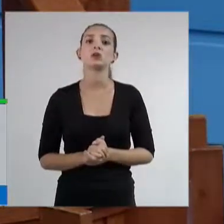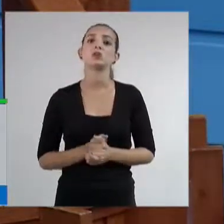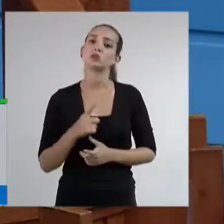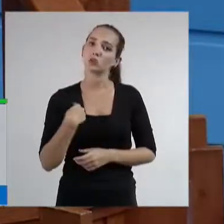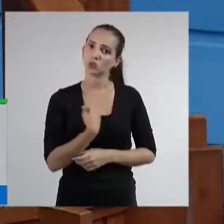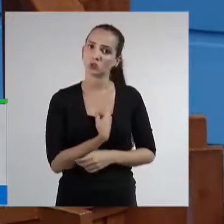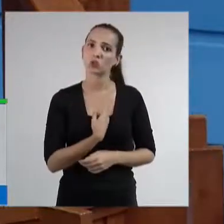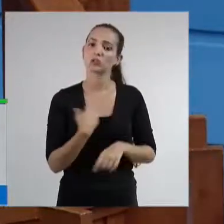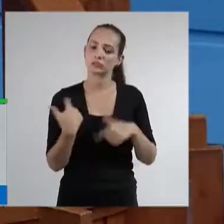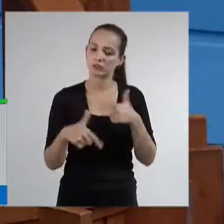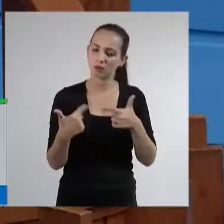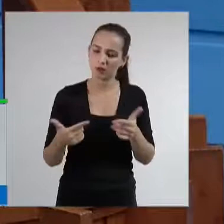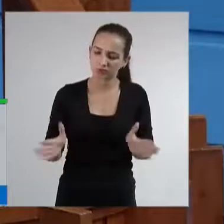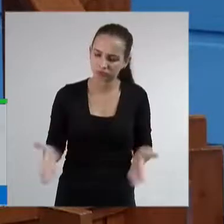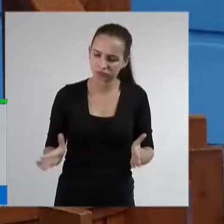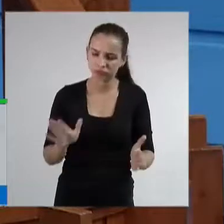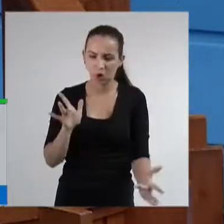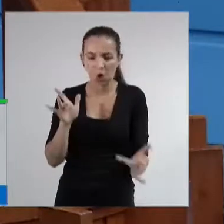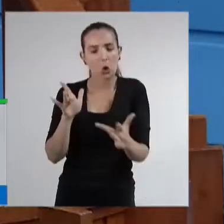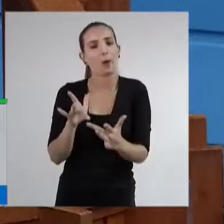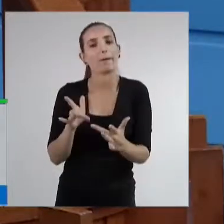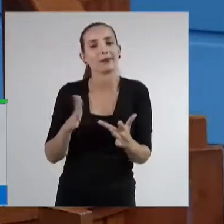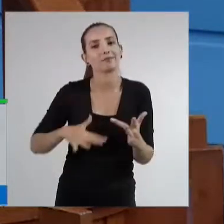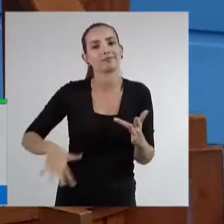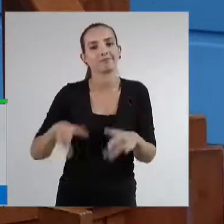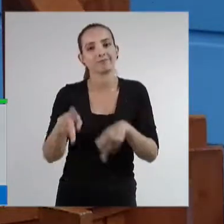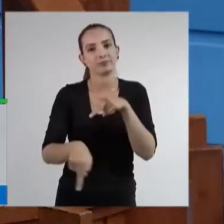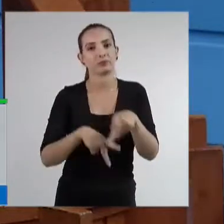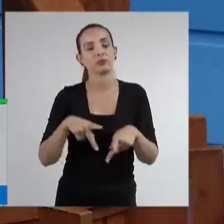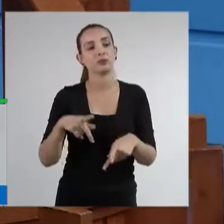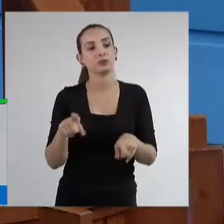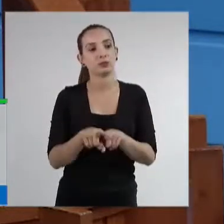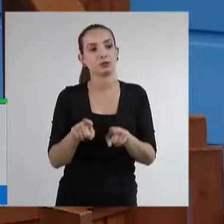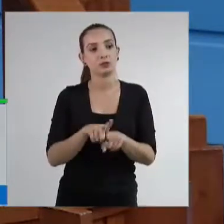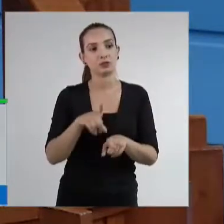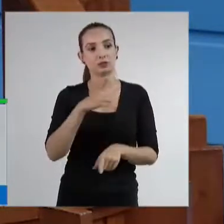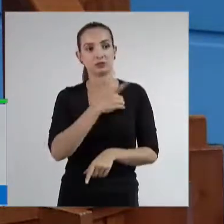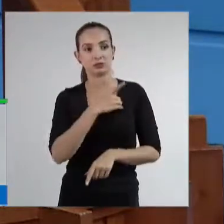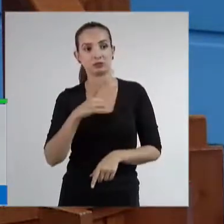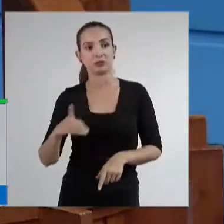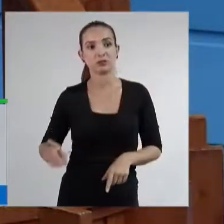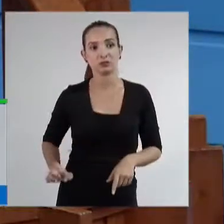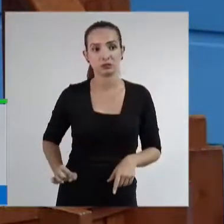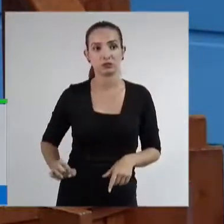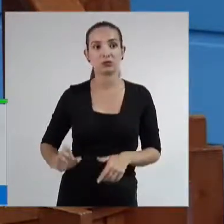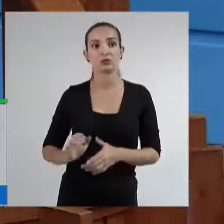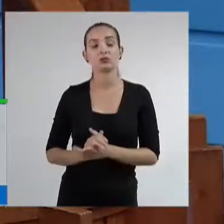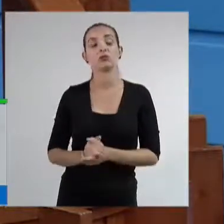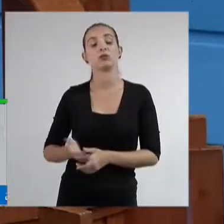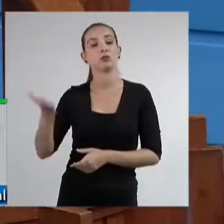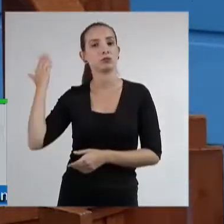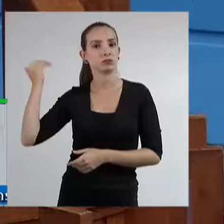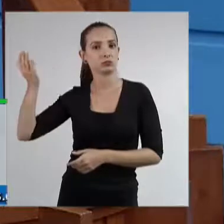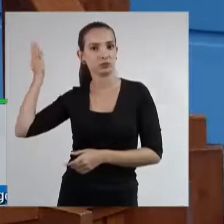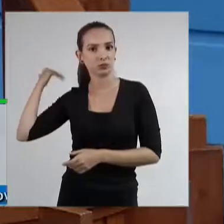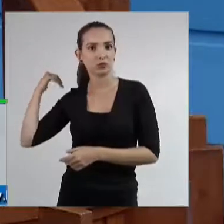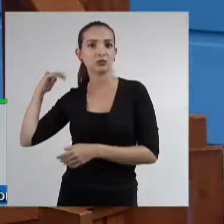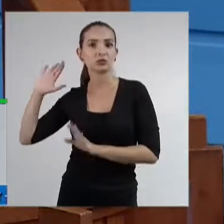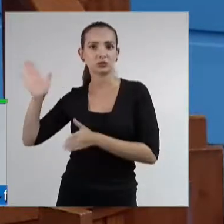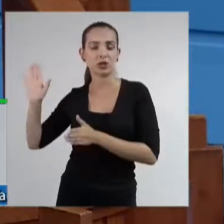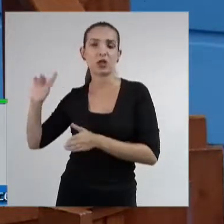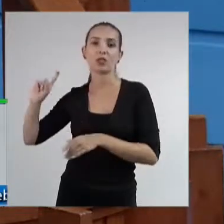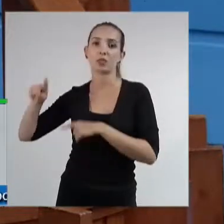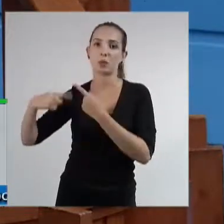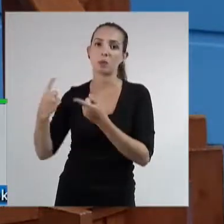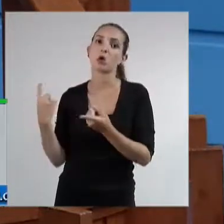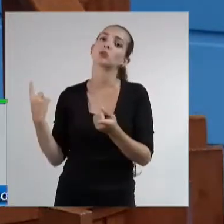esperavam, dos parlamentares aqui reeleitos, ou daqueles que já foram um dia deputado estadual e retornaram. No meu caso,